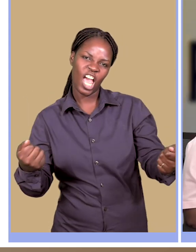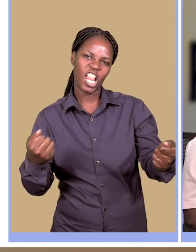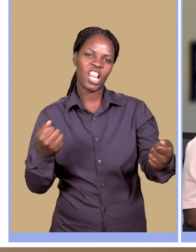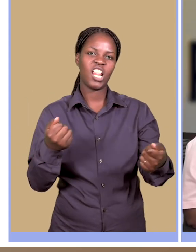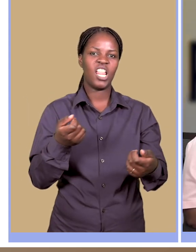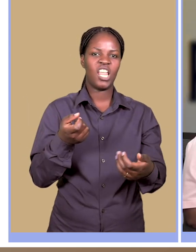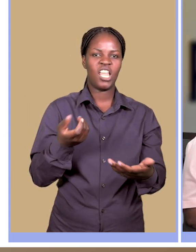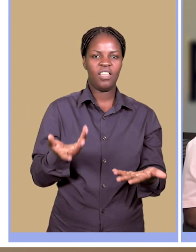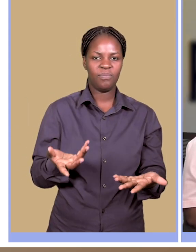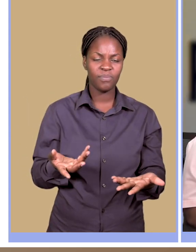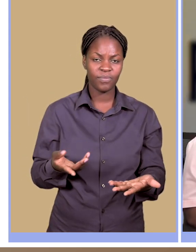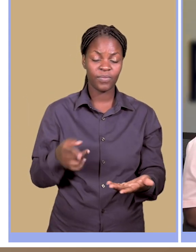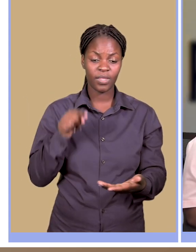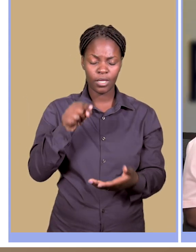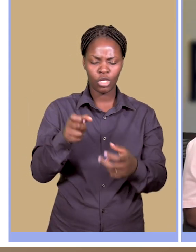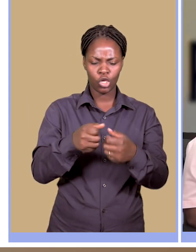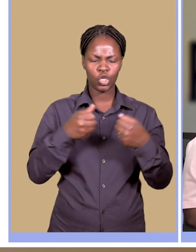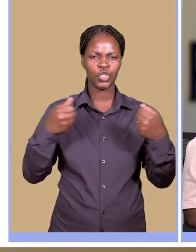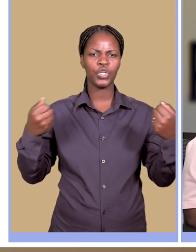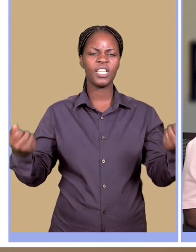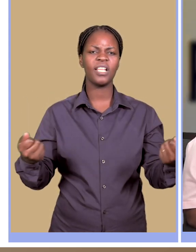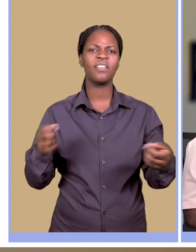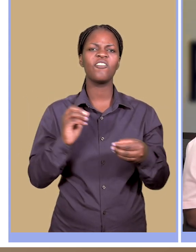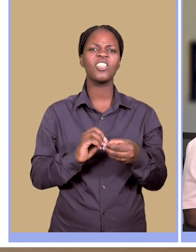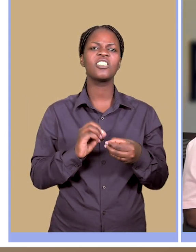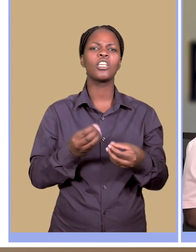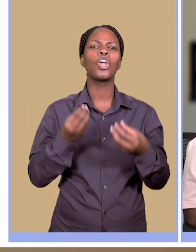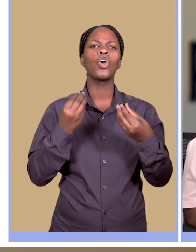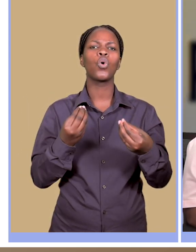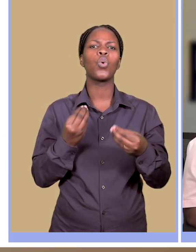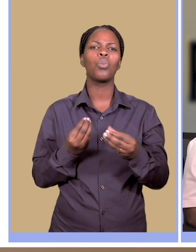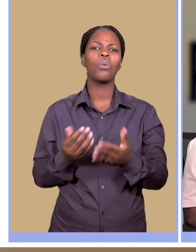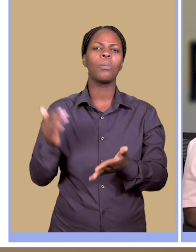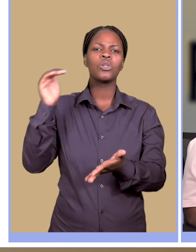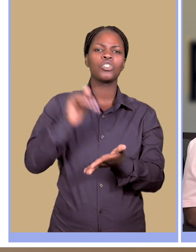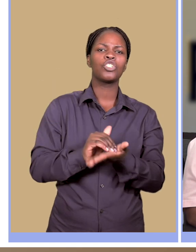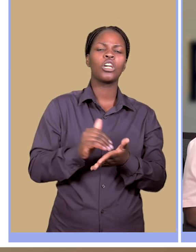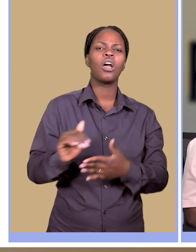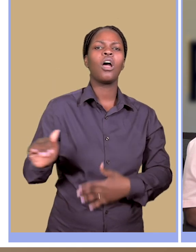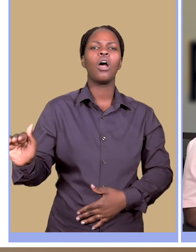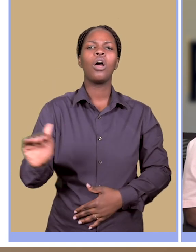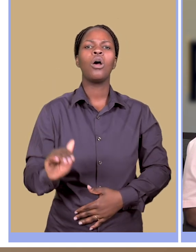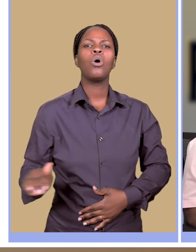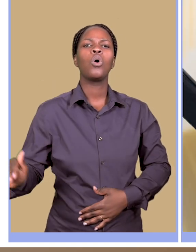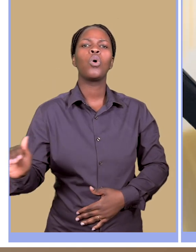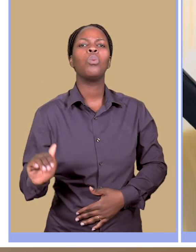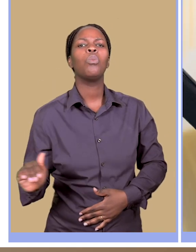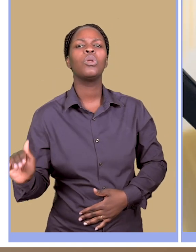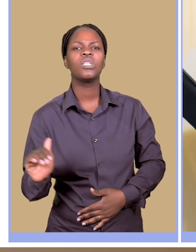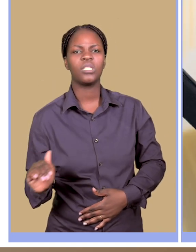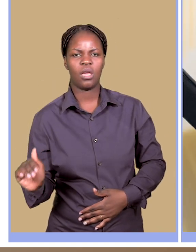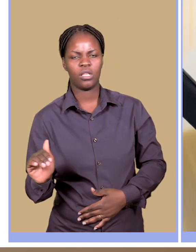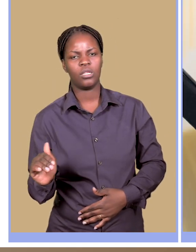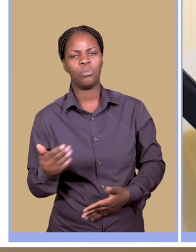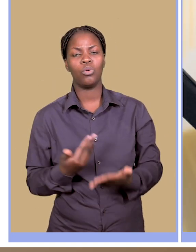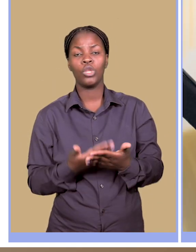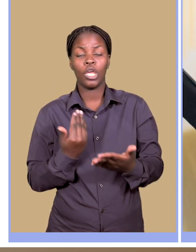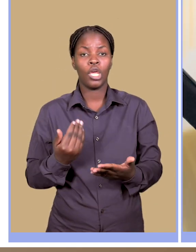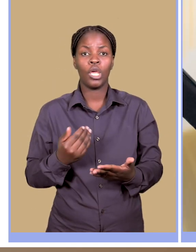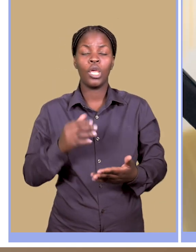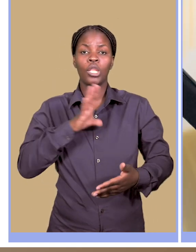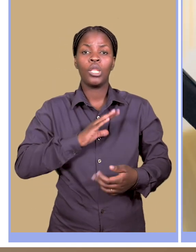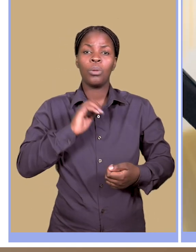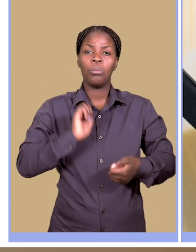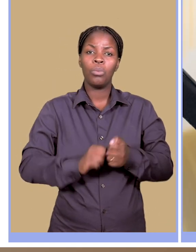os jornais. Como é que os jornais chegam a comunidades recônditas, onde até dificuldade de transporte